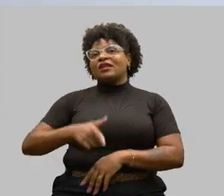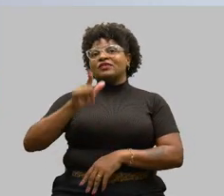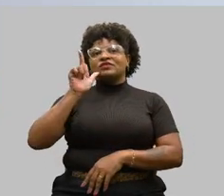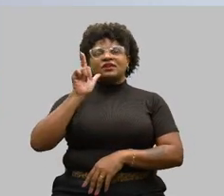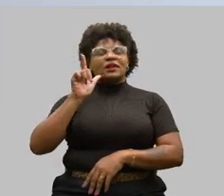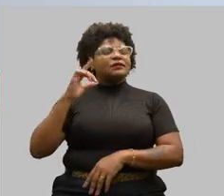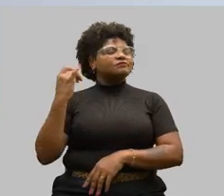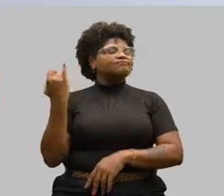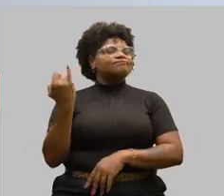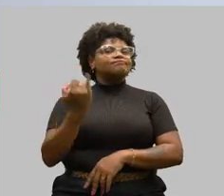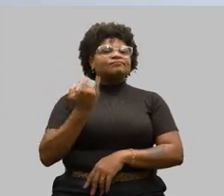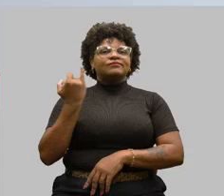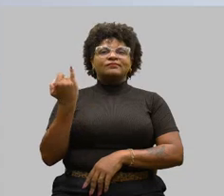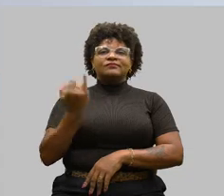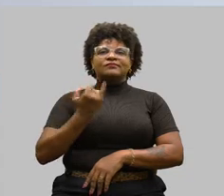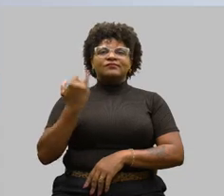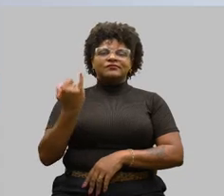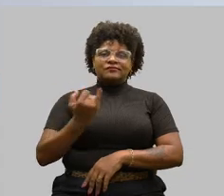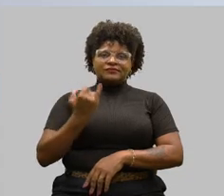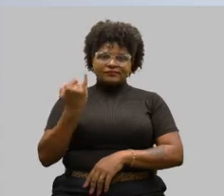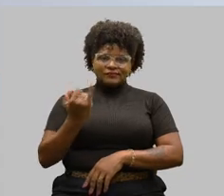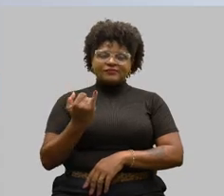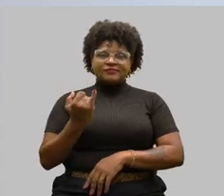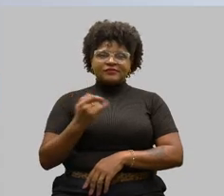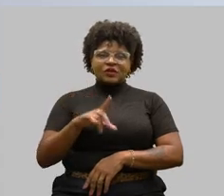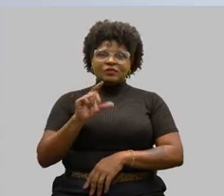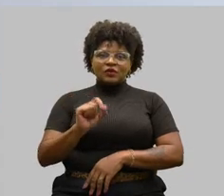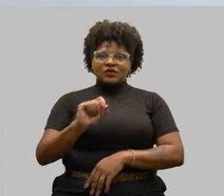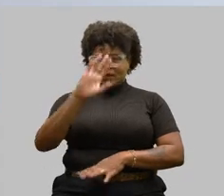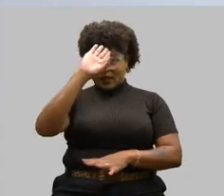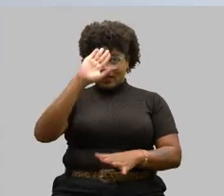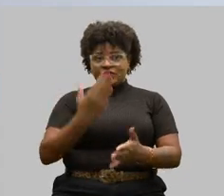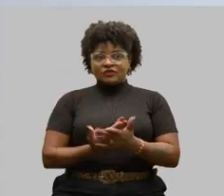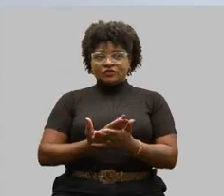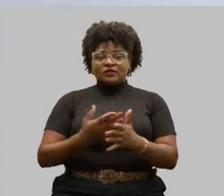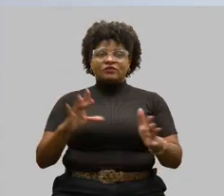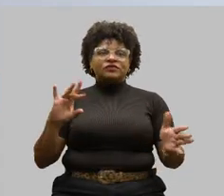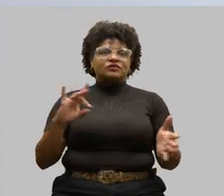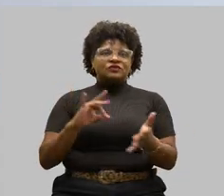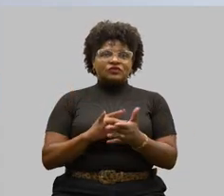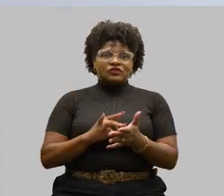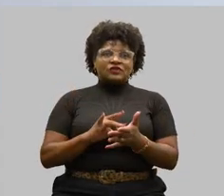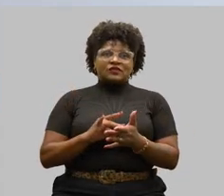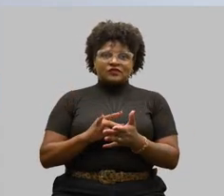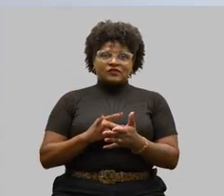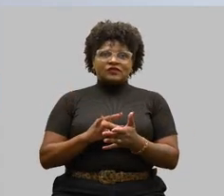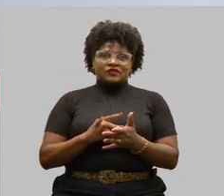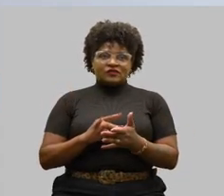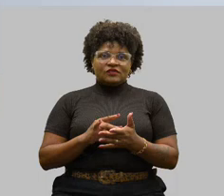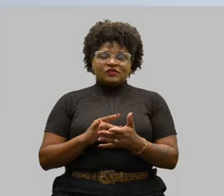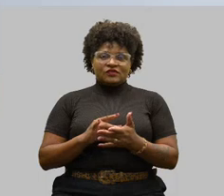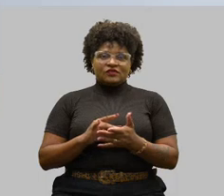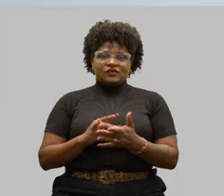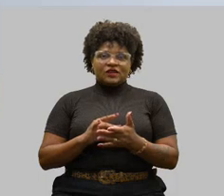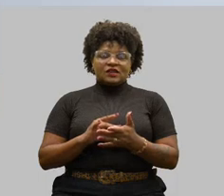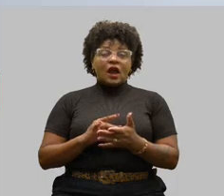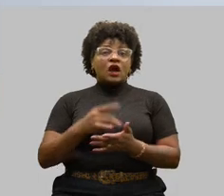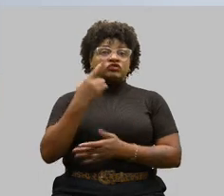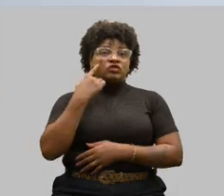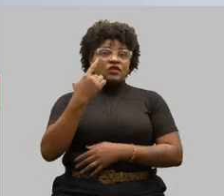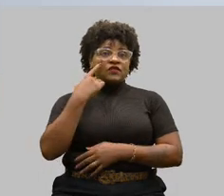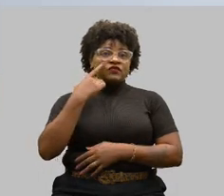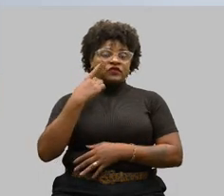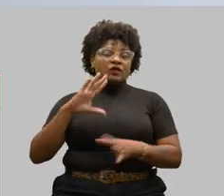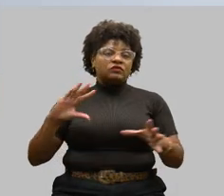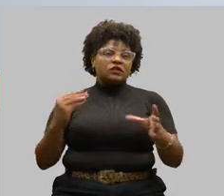fundamentais para o que nós acreditamos realmente em termos de cenário de inclusão